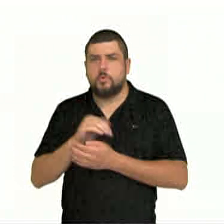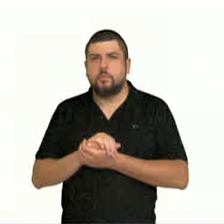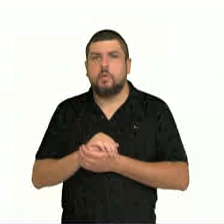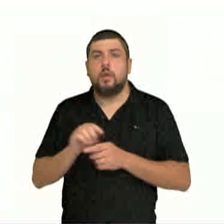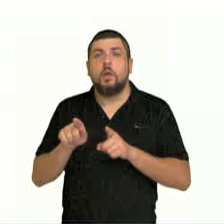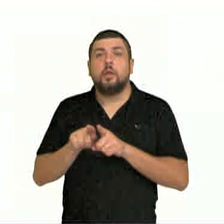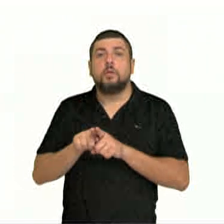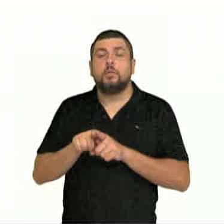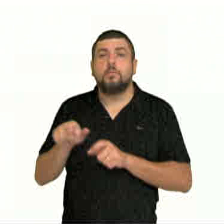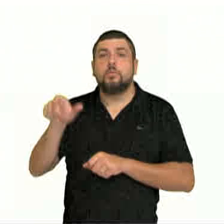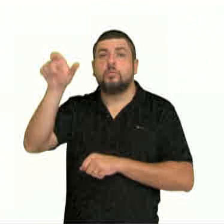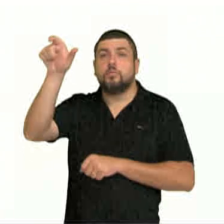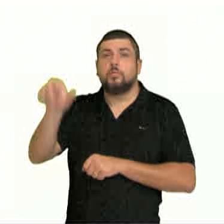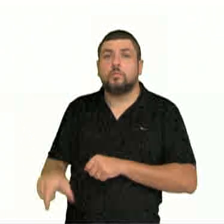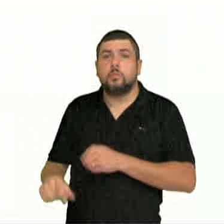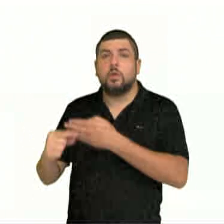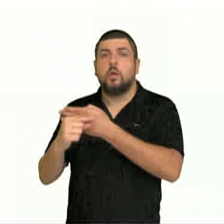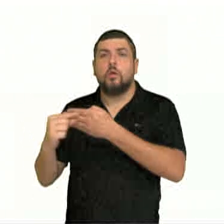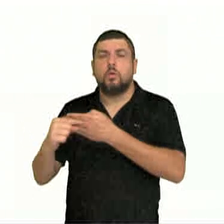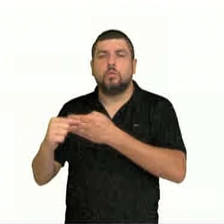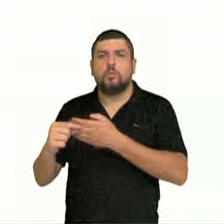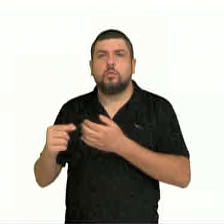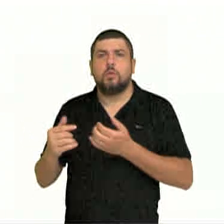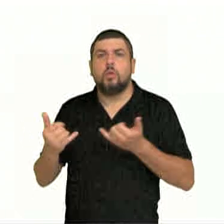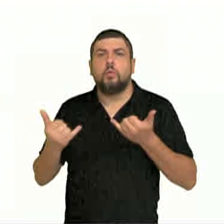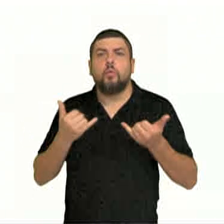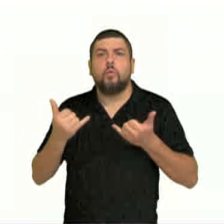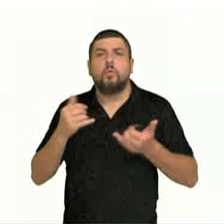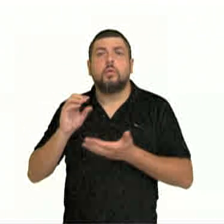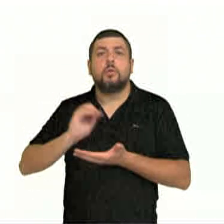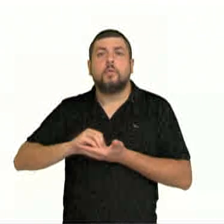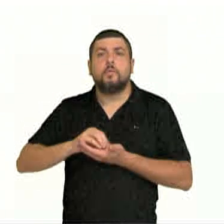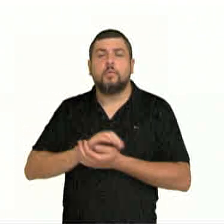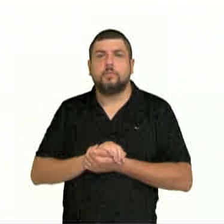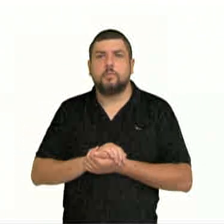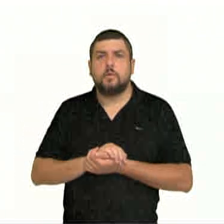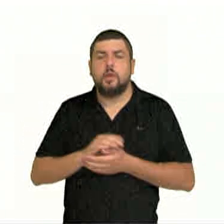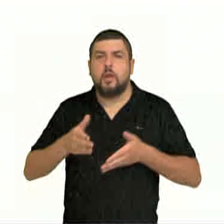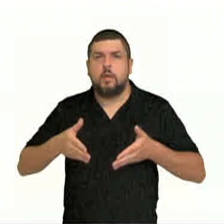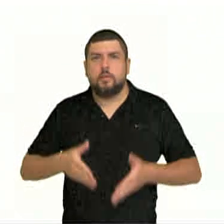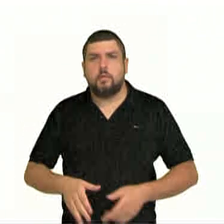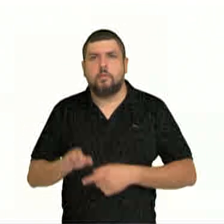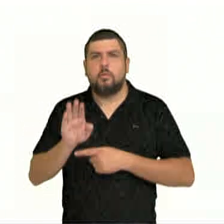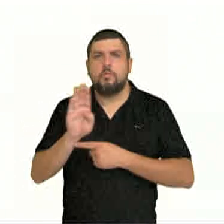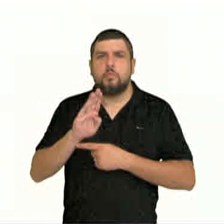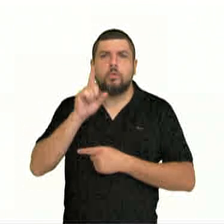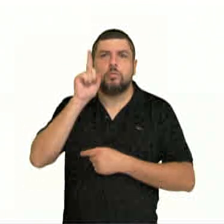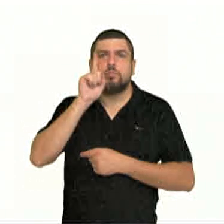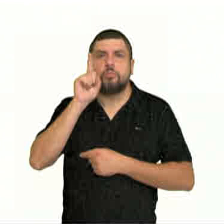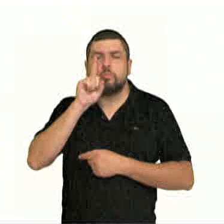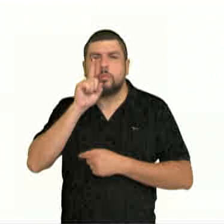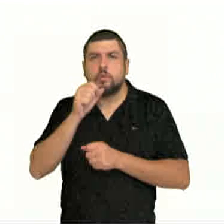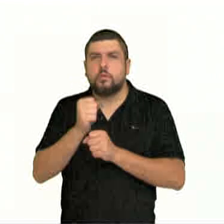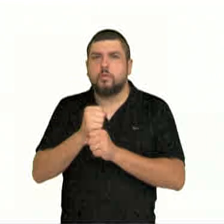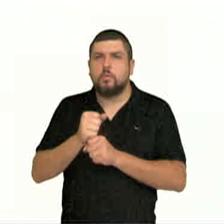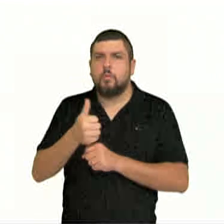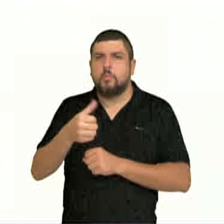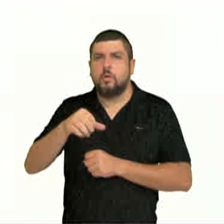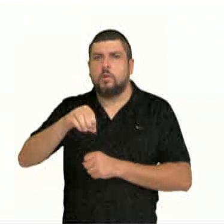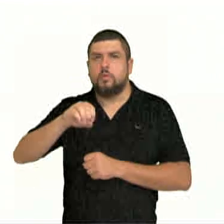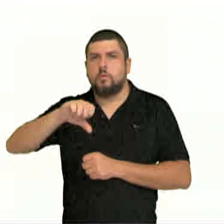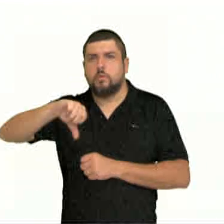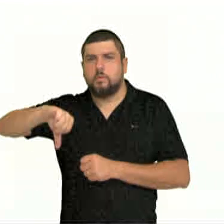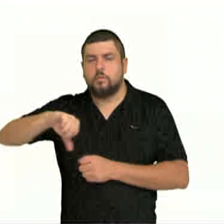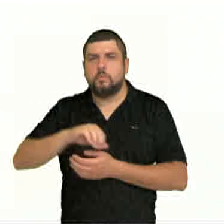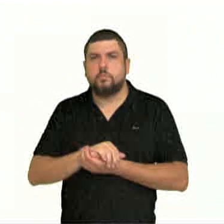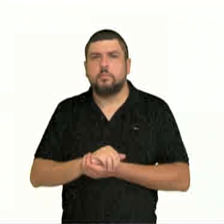os dados do autor. Então, nasceu em Boston, Estados Unidos, em 19 de janeiro de 1809.